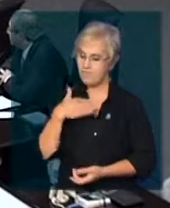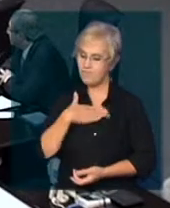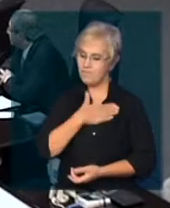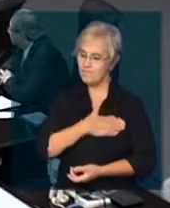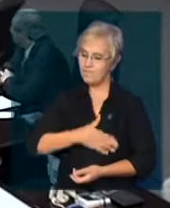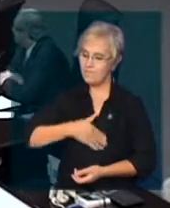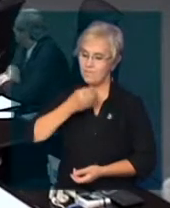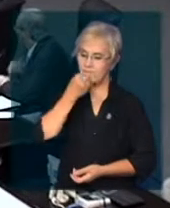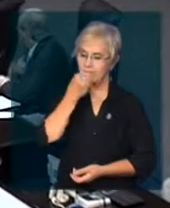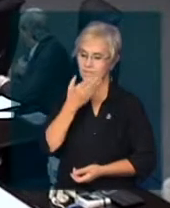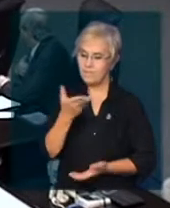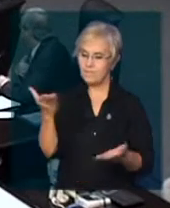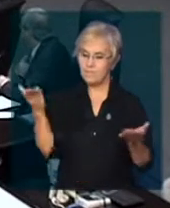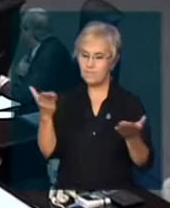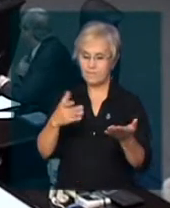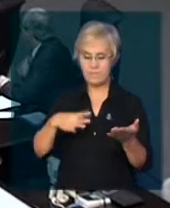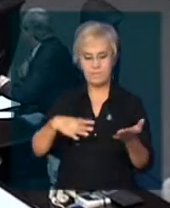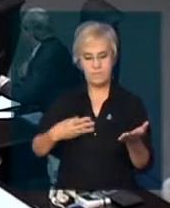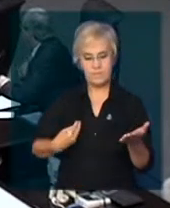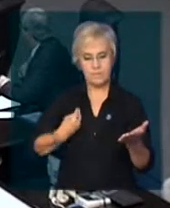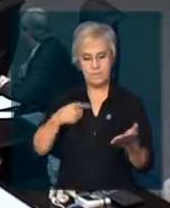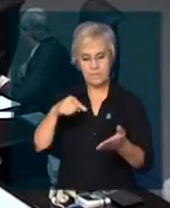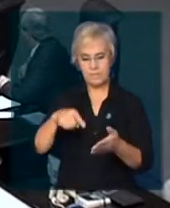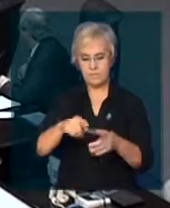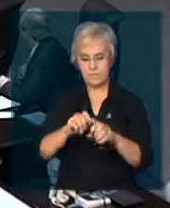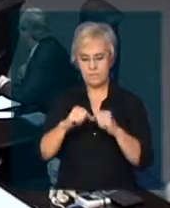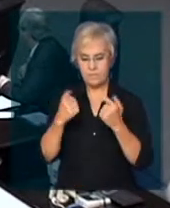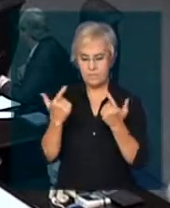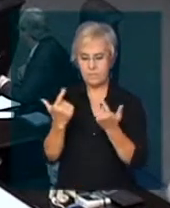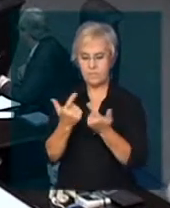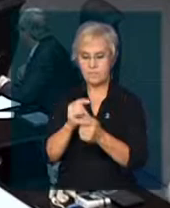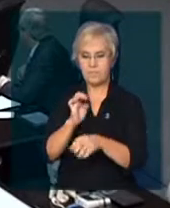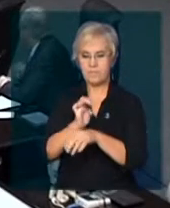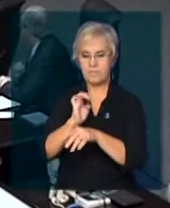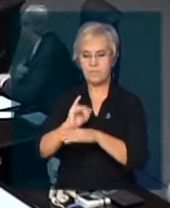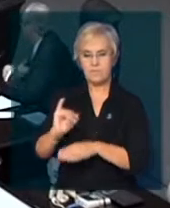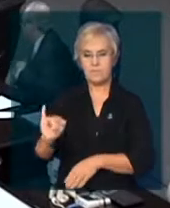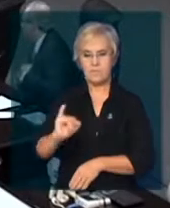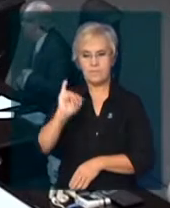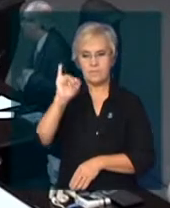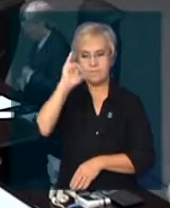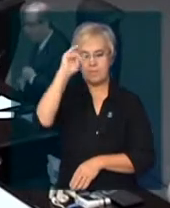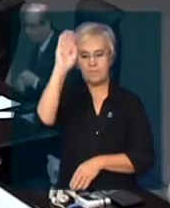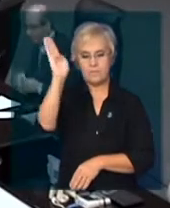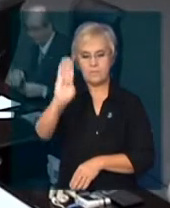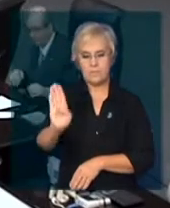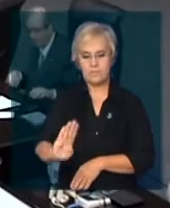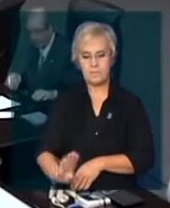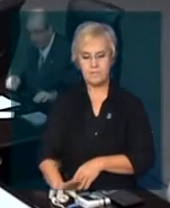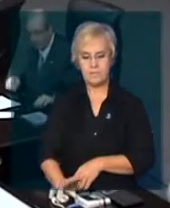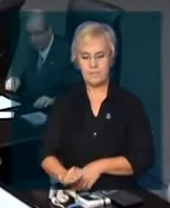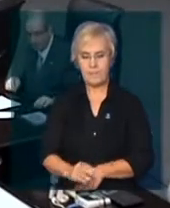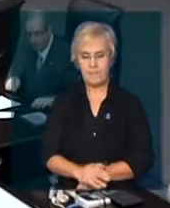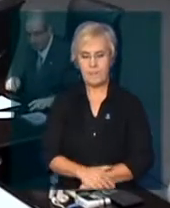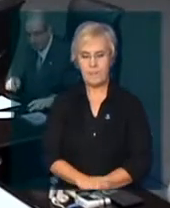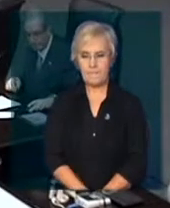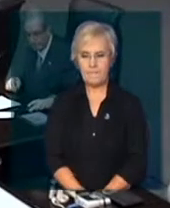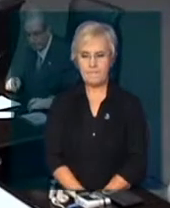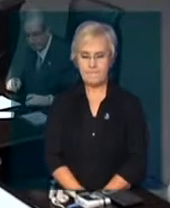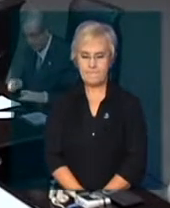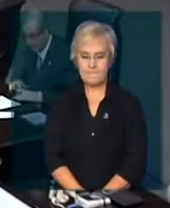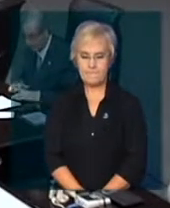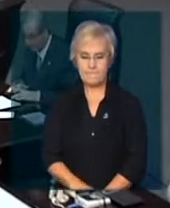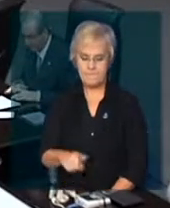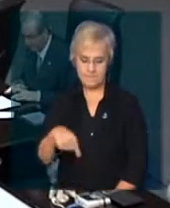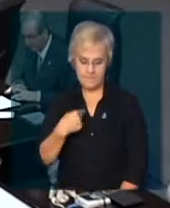grande estar neste importante estado do Brasil, o